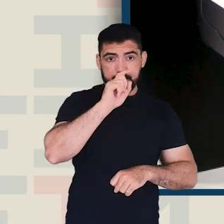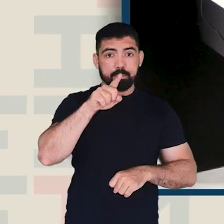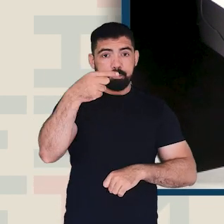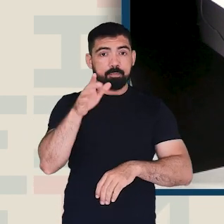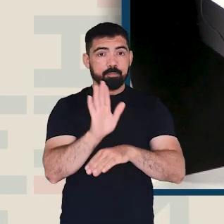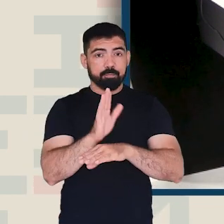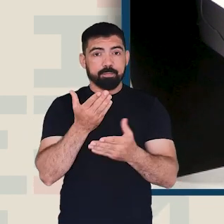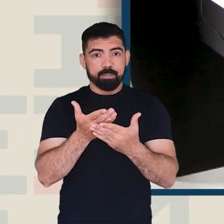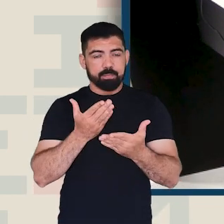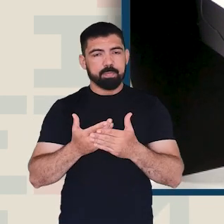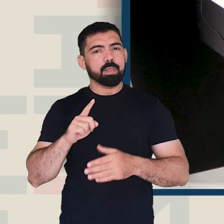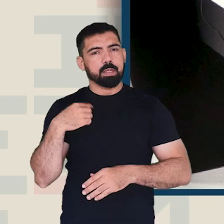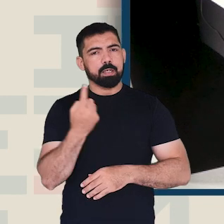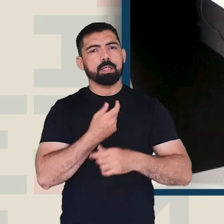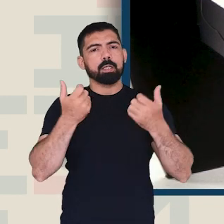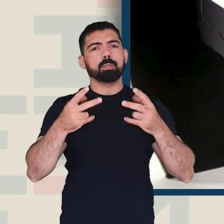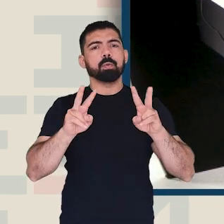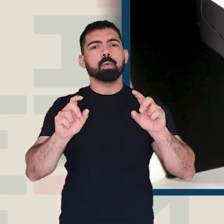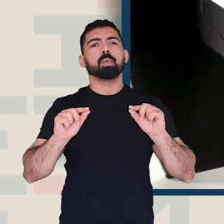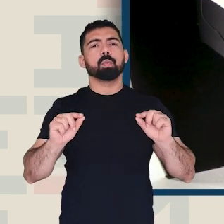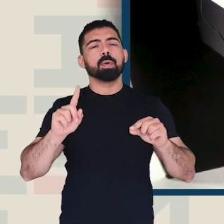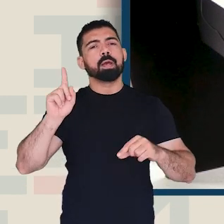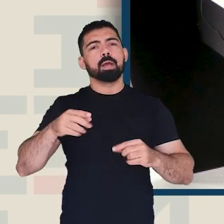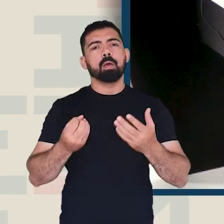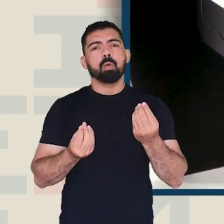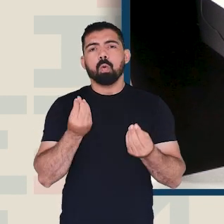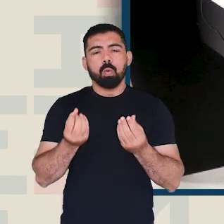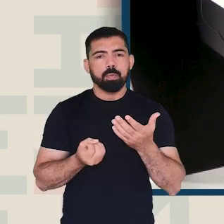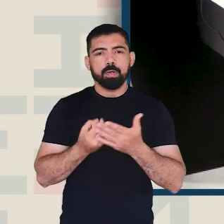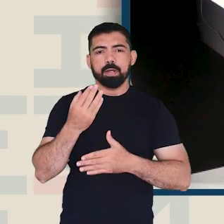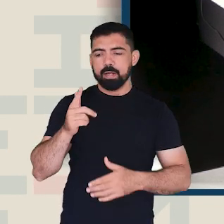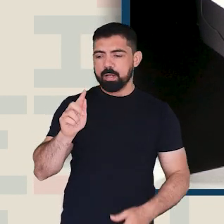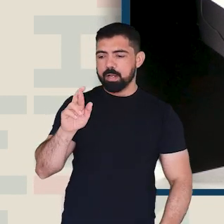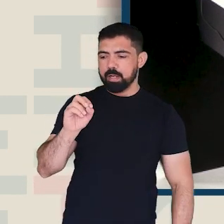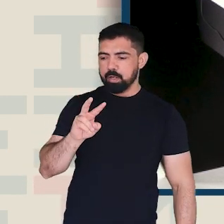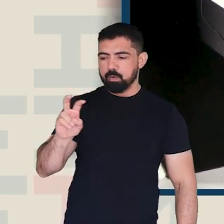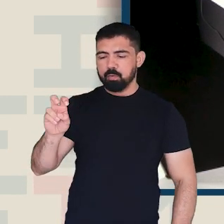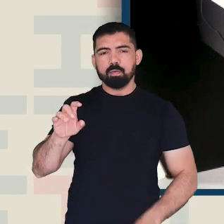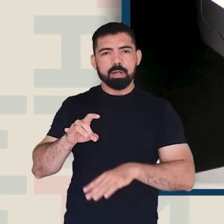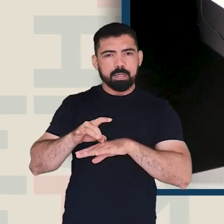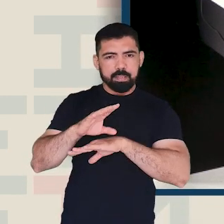próximo aula agora a gente vai falar sobre um pouquinho de como compor esses grooves,